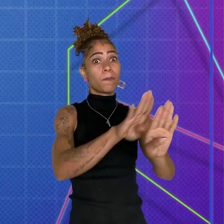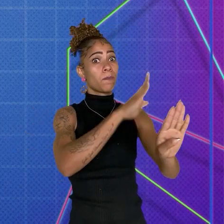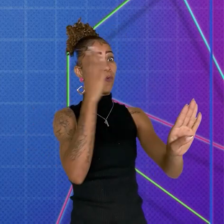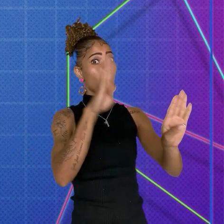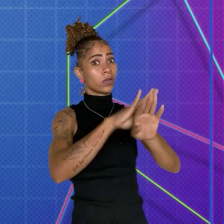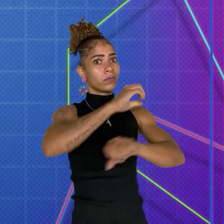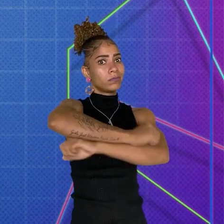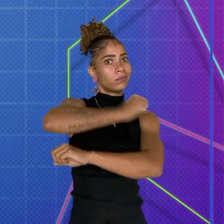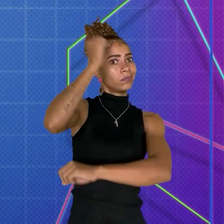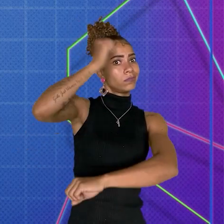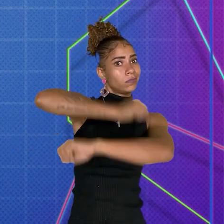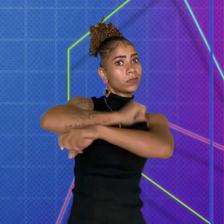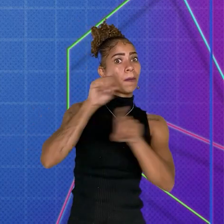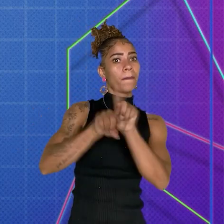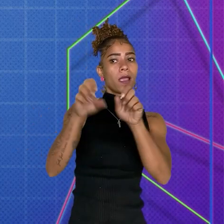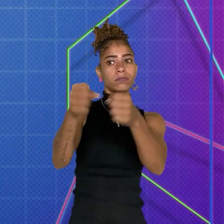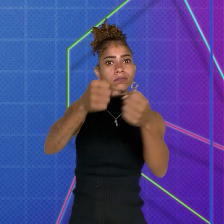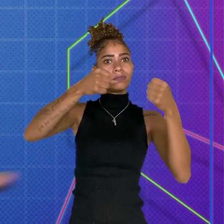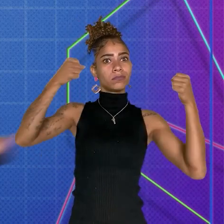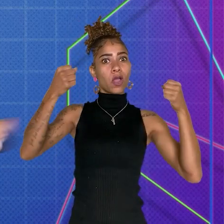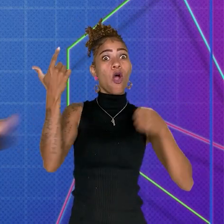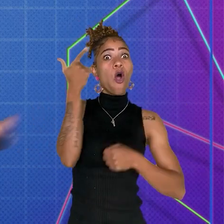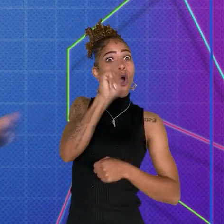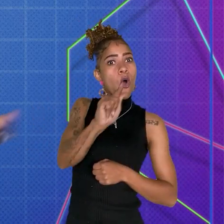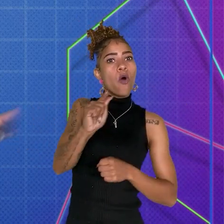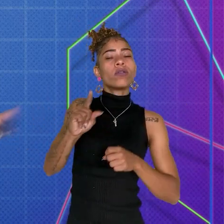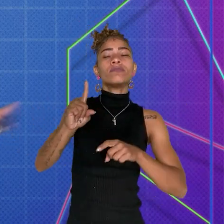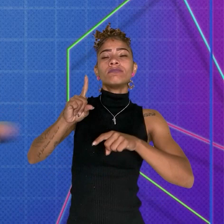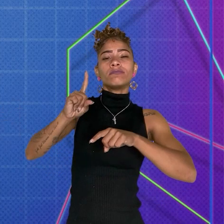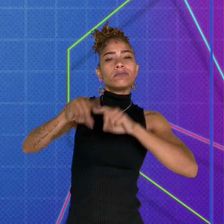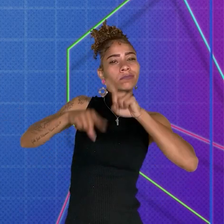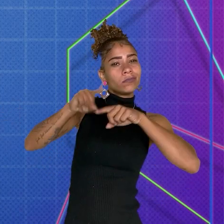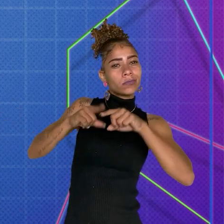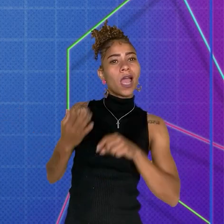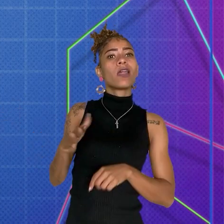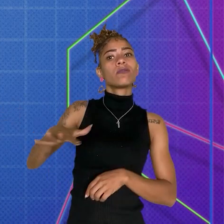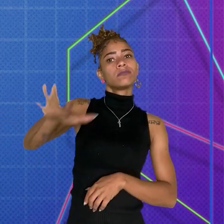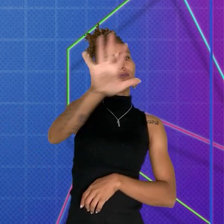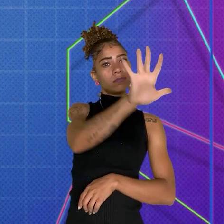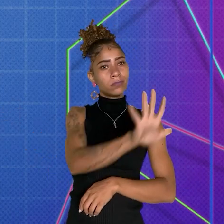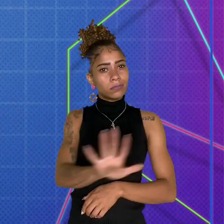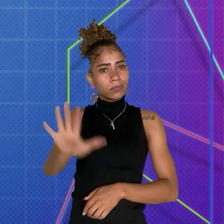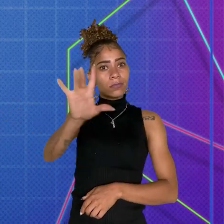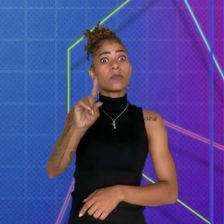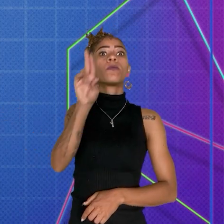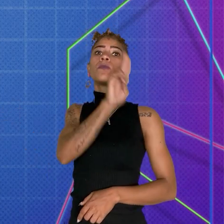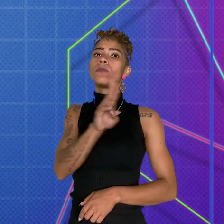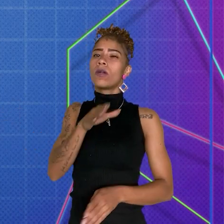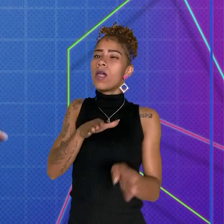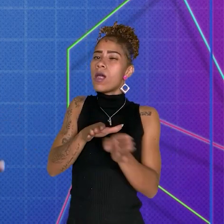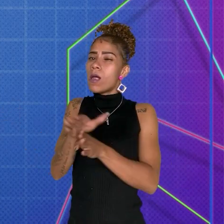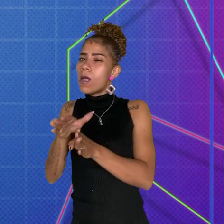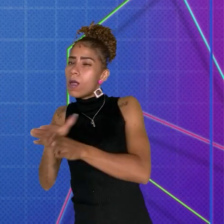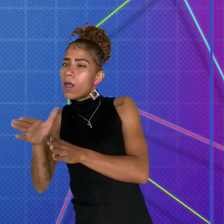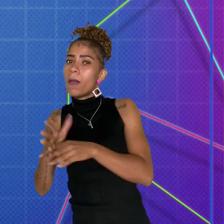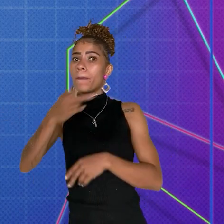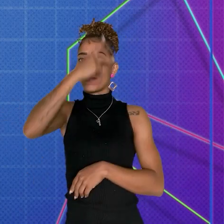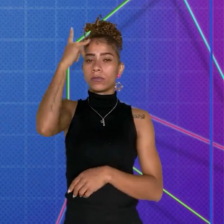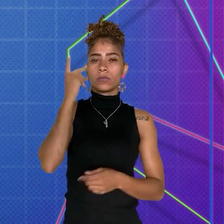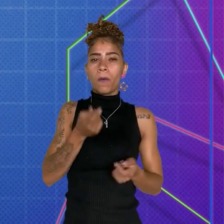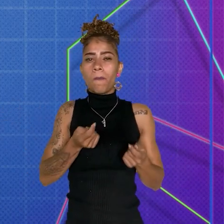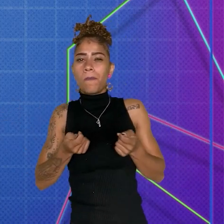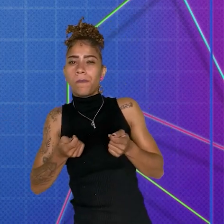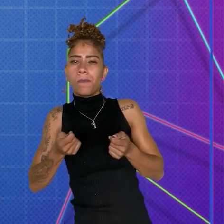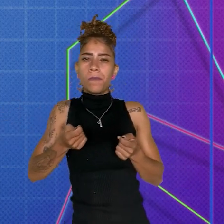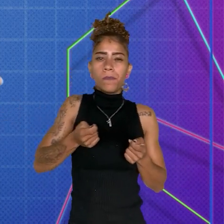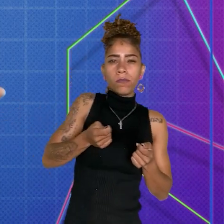como portas, janelas, armários e outros objetos que compõem o cenário. Esses sons podem ser utilizados para orientar o jogador